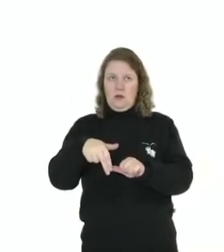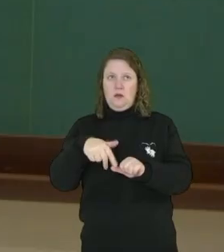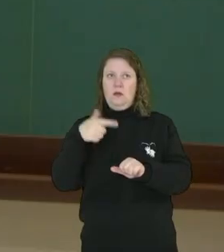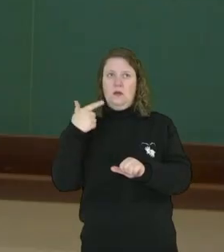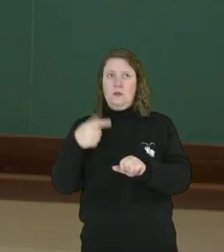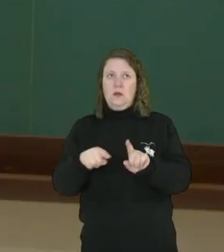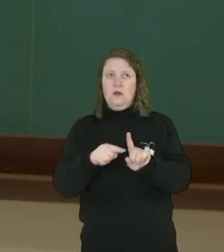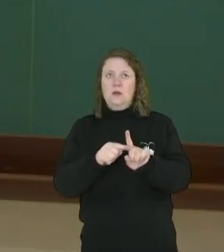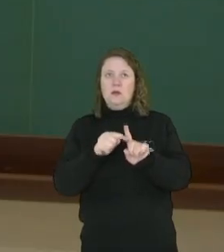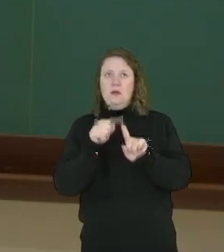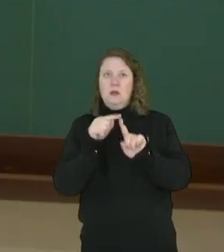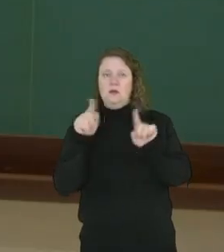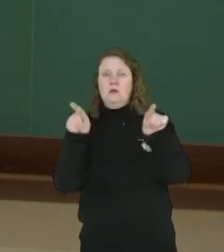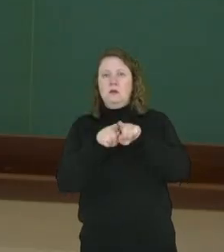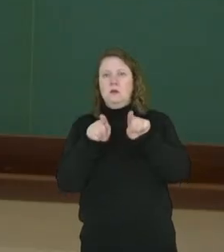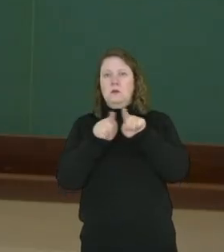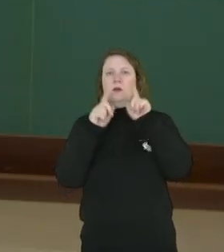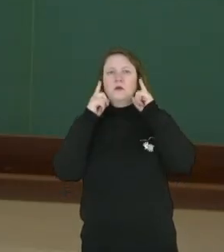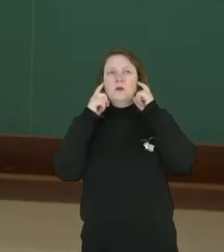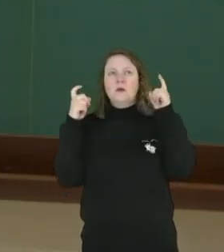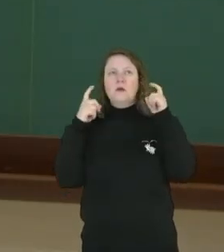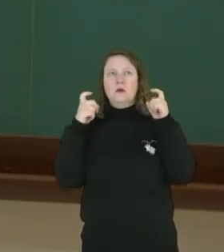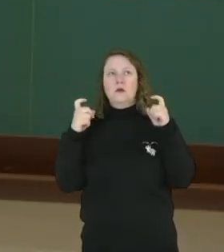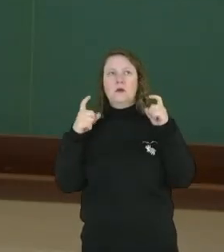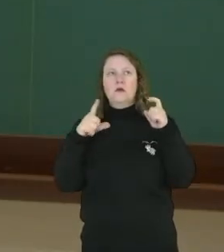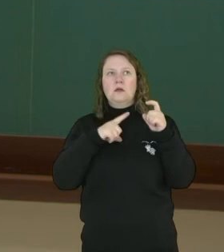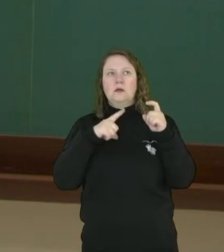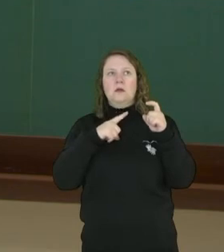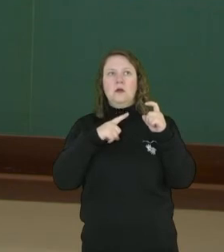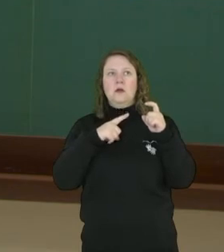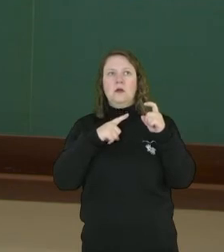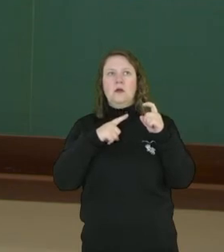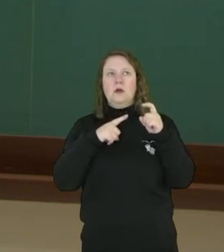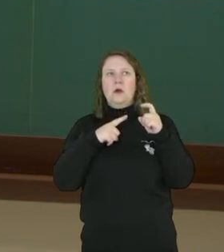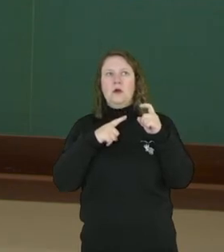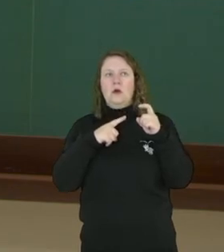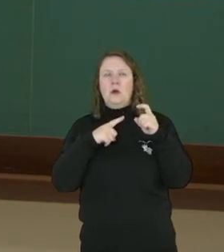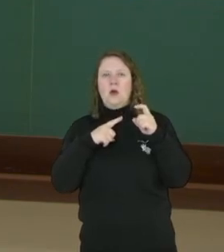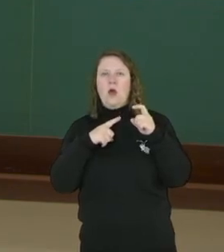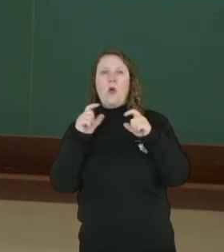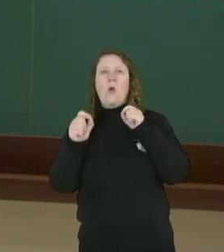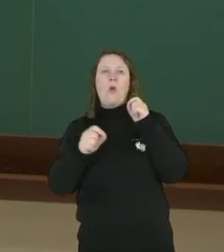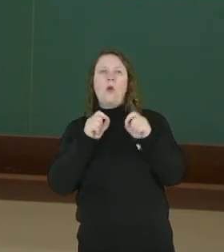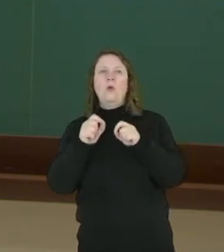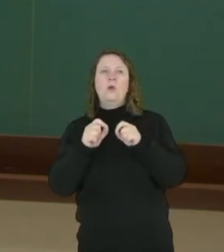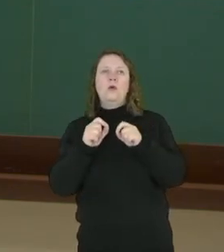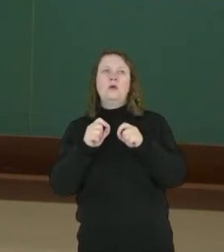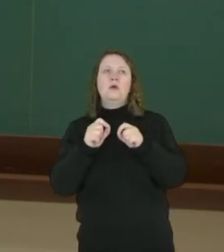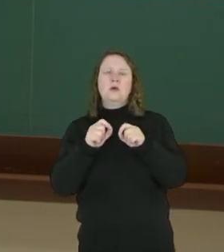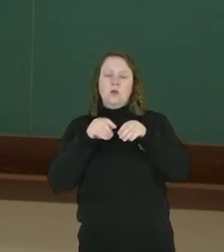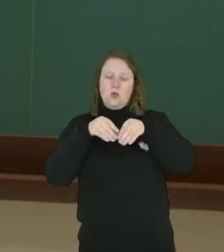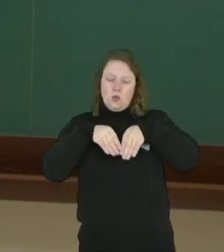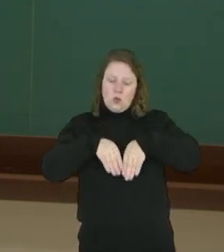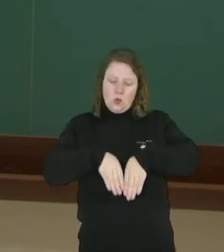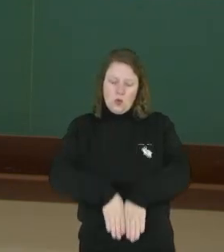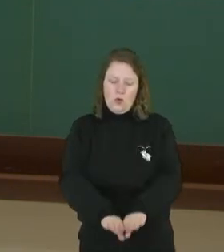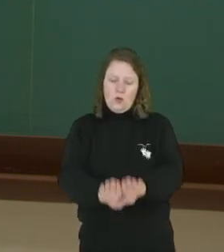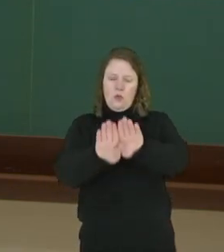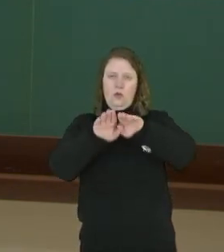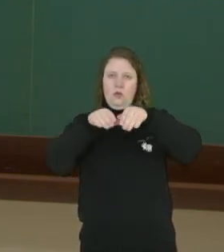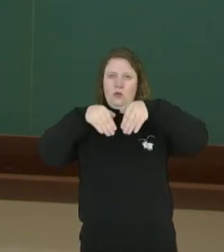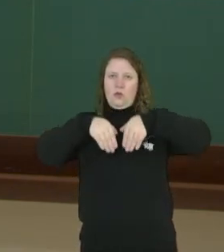seja, o fato deles estarem friccionando com o seu personagem ali, friccionando a superfície do